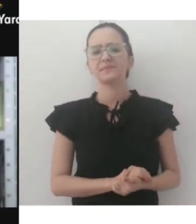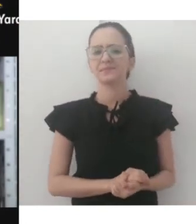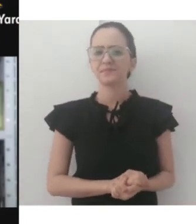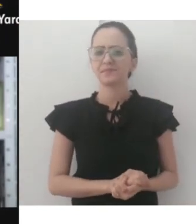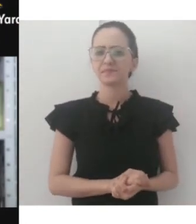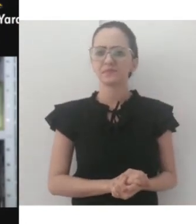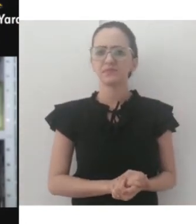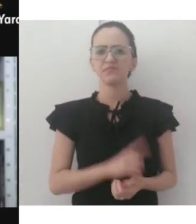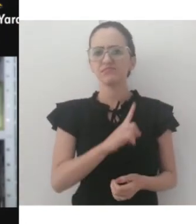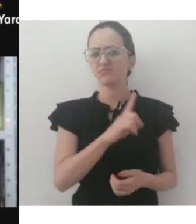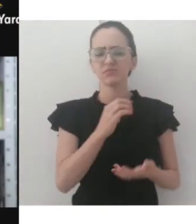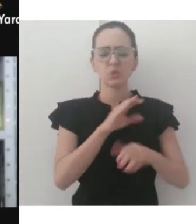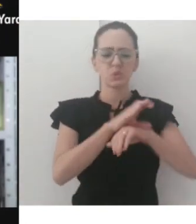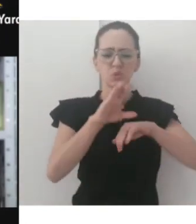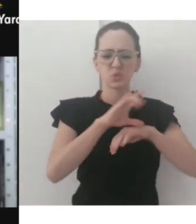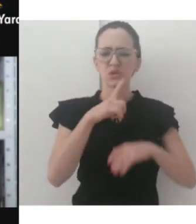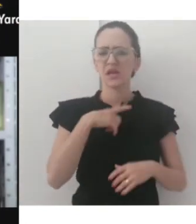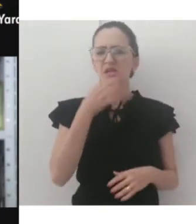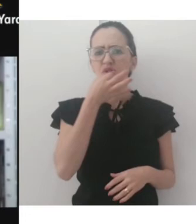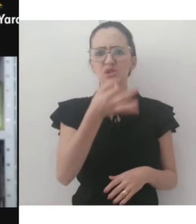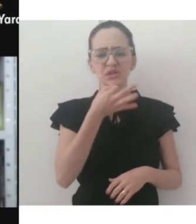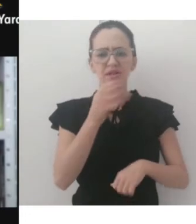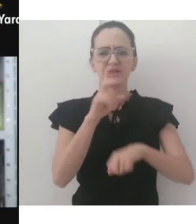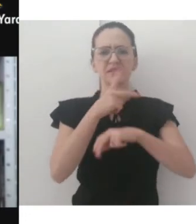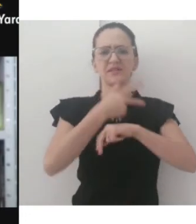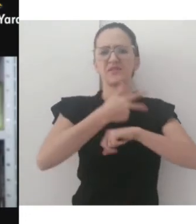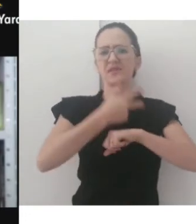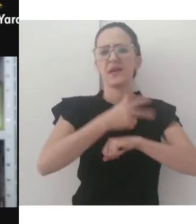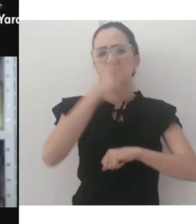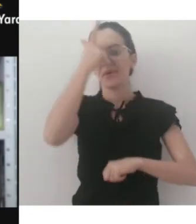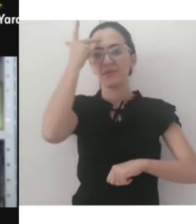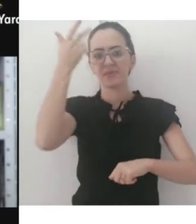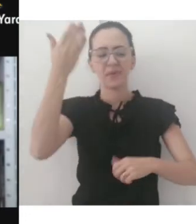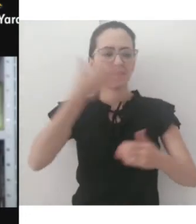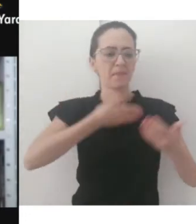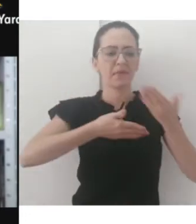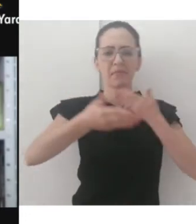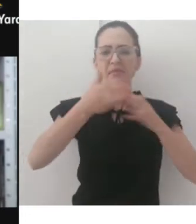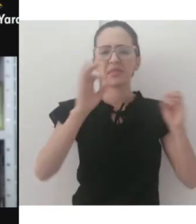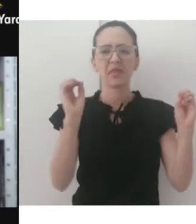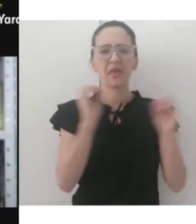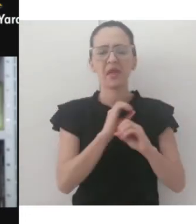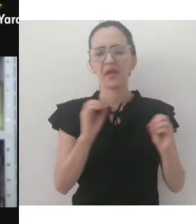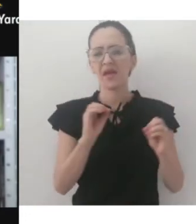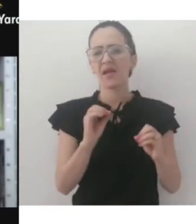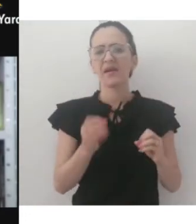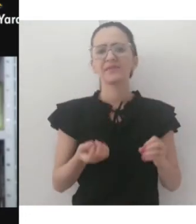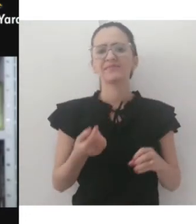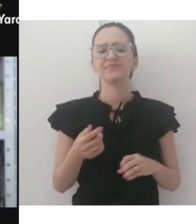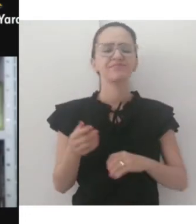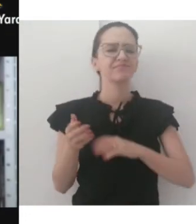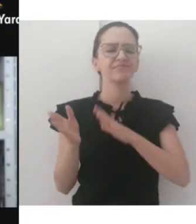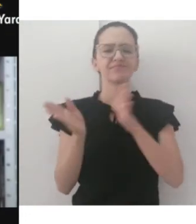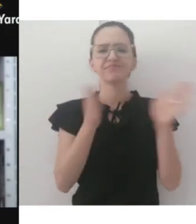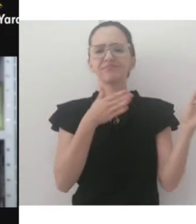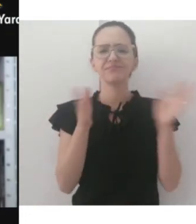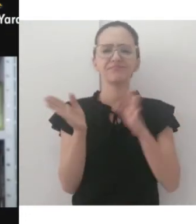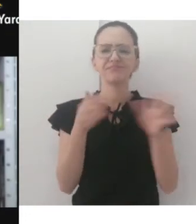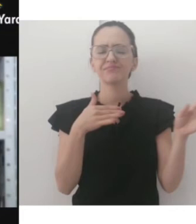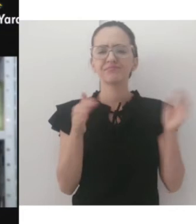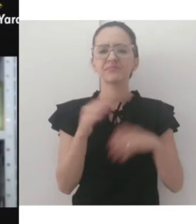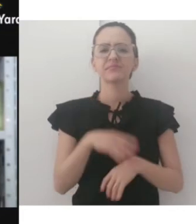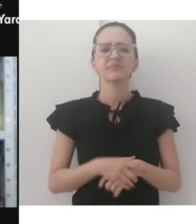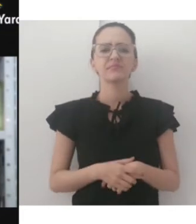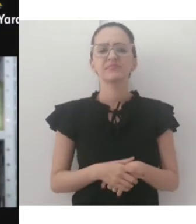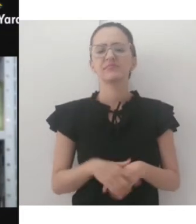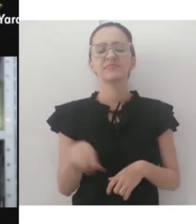para que aquele cursinho aconteça, com dicas, com vídeos, e as pessoas não interagem, as pessoas elas não